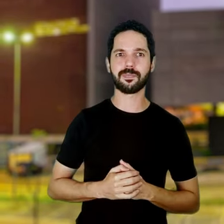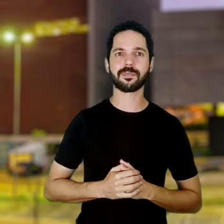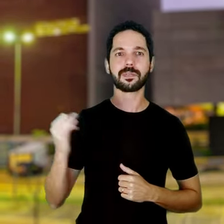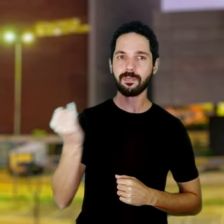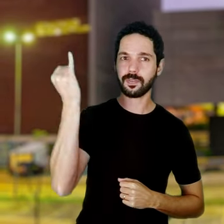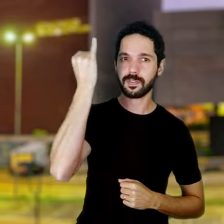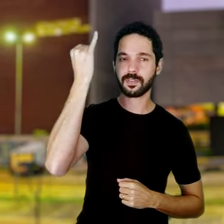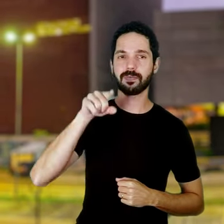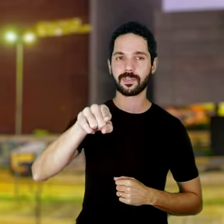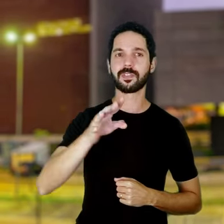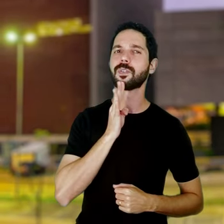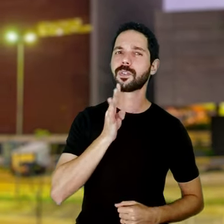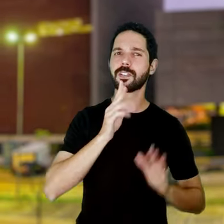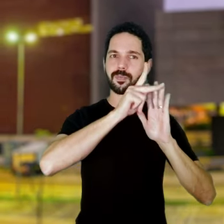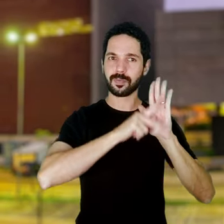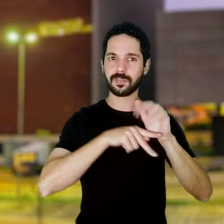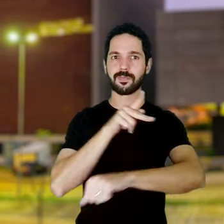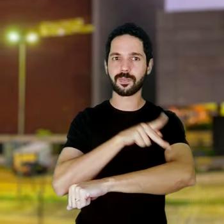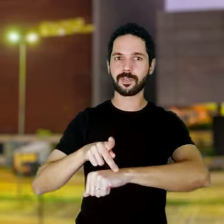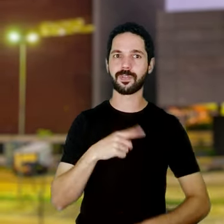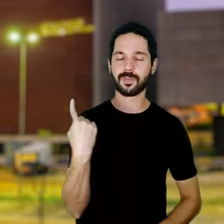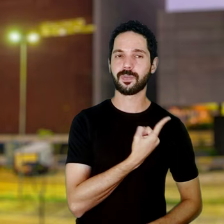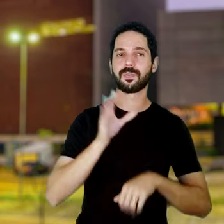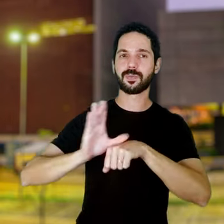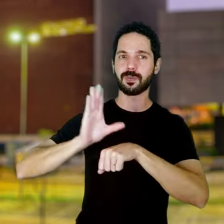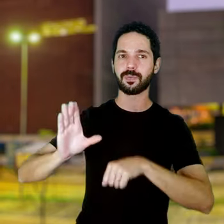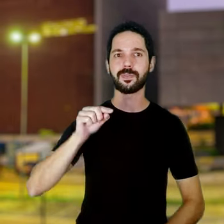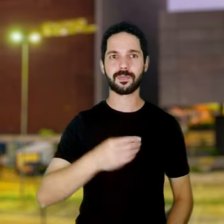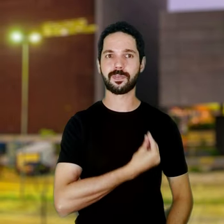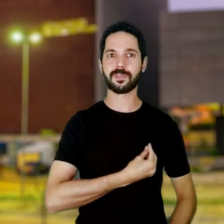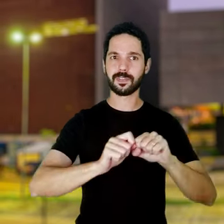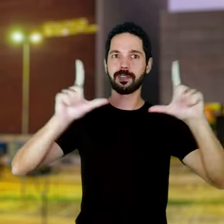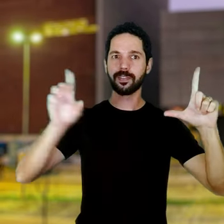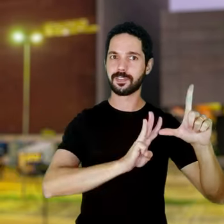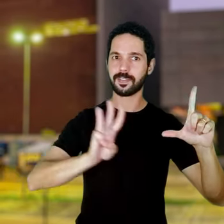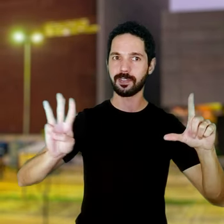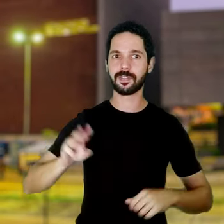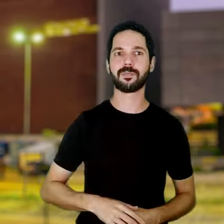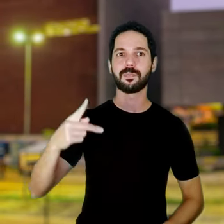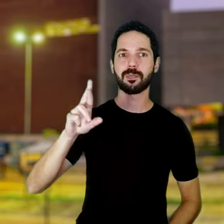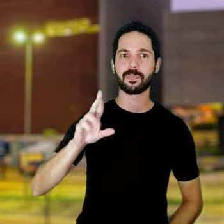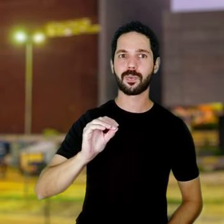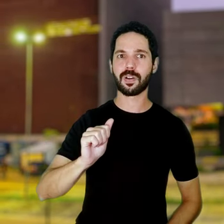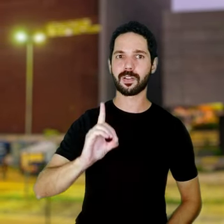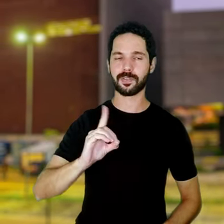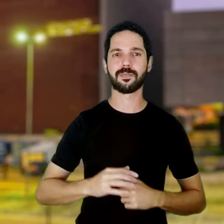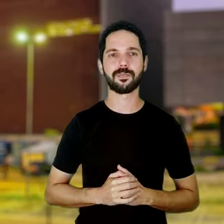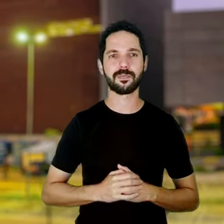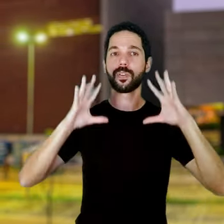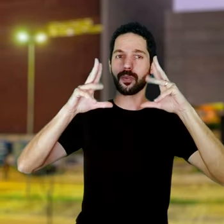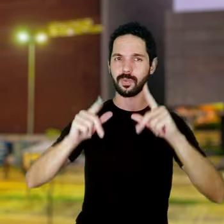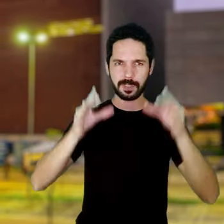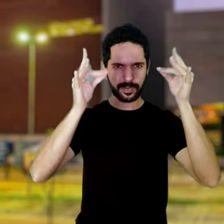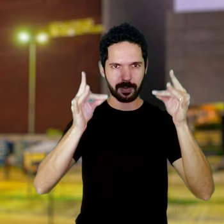É muito importante que você conheça o projeto pedagógico do nosso curso, que está disponível na página da Pró-Reitoria de Graduação, uma